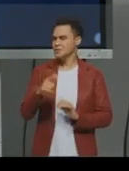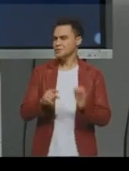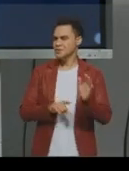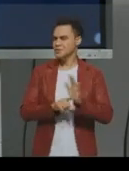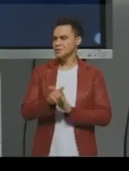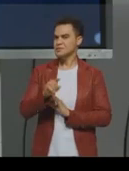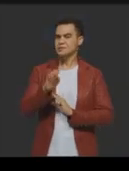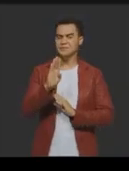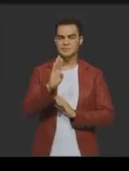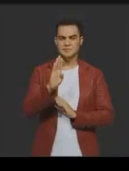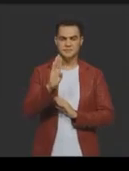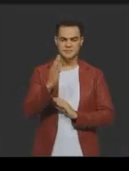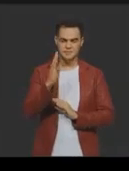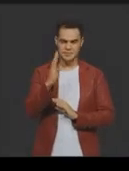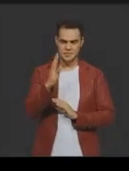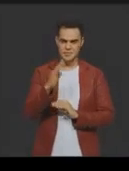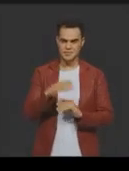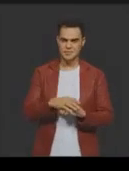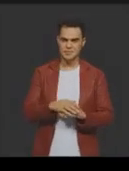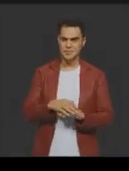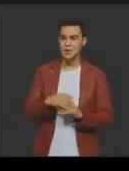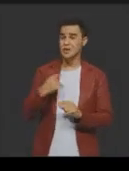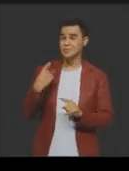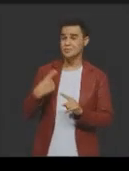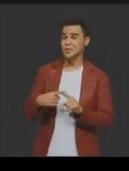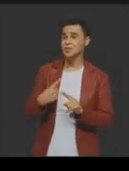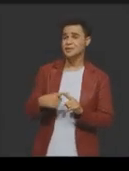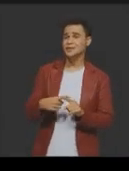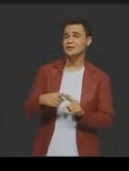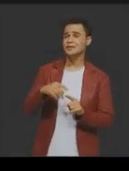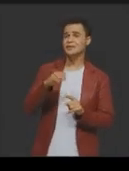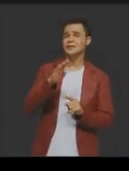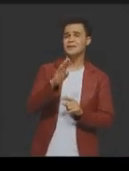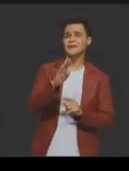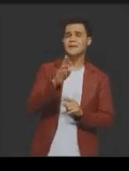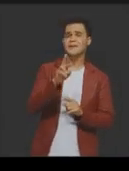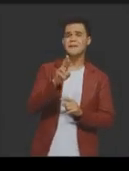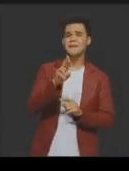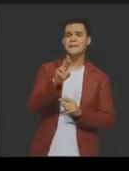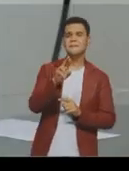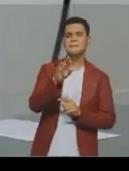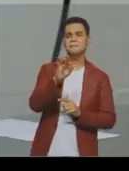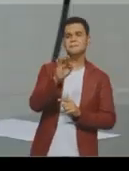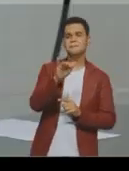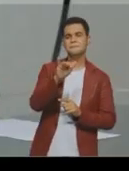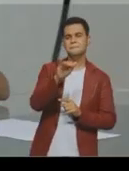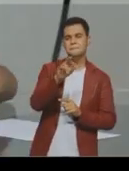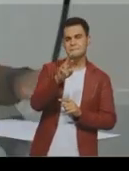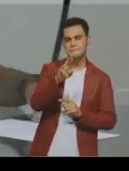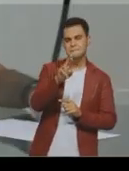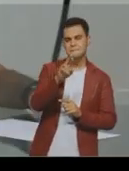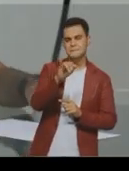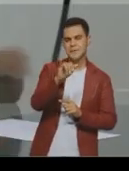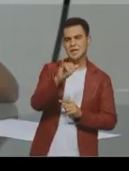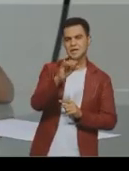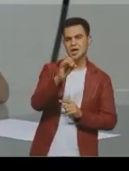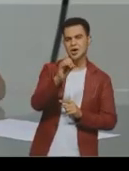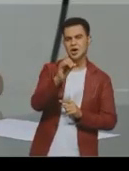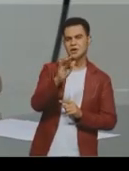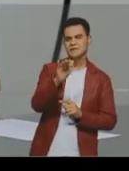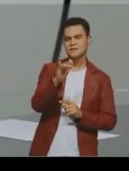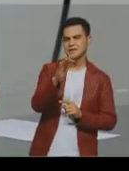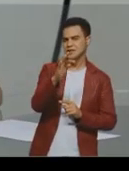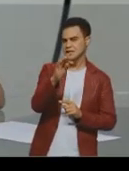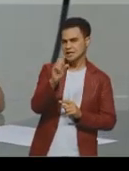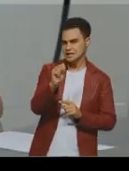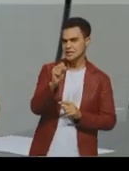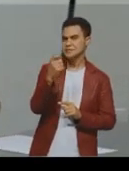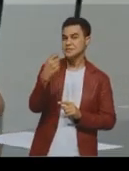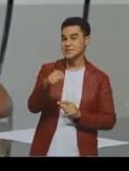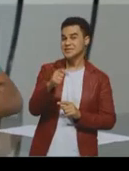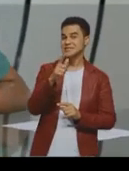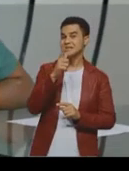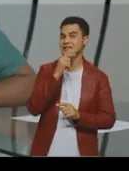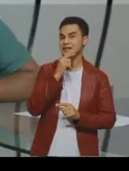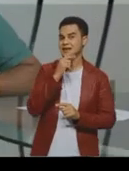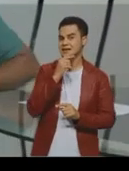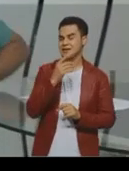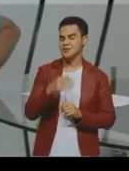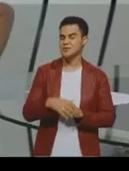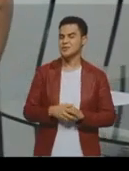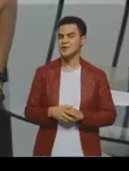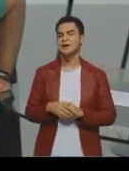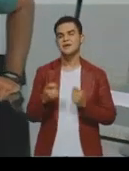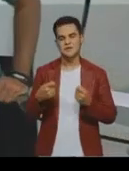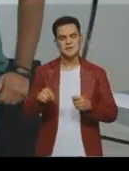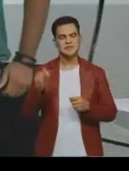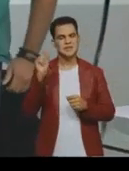as briófitas necessitam da água para a reprodução? Boa pergunta. Essa eu vou usar o 4. Dani. Pode ficar à vontade. Essa eu vou usar. Eu já estava até com saudade,